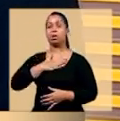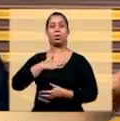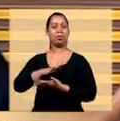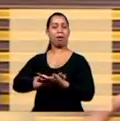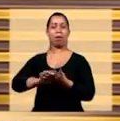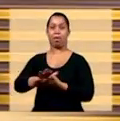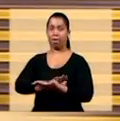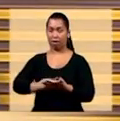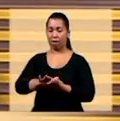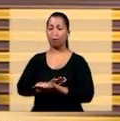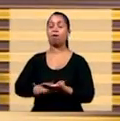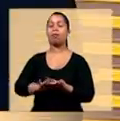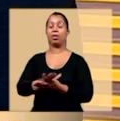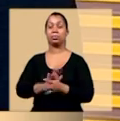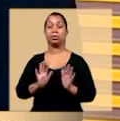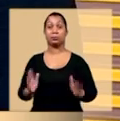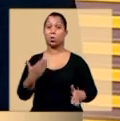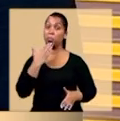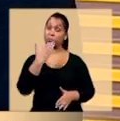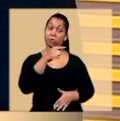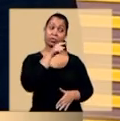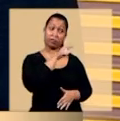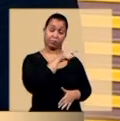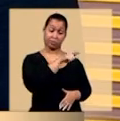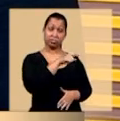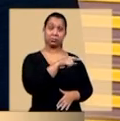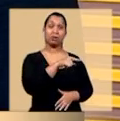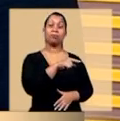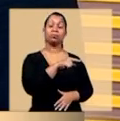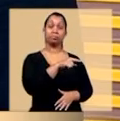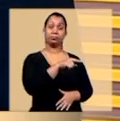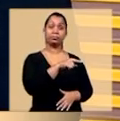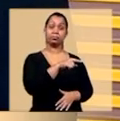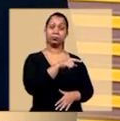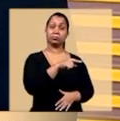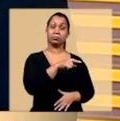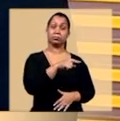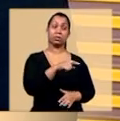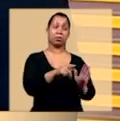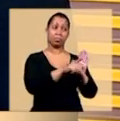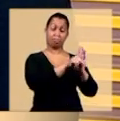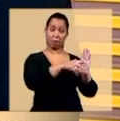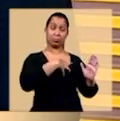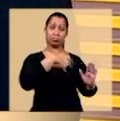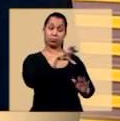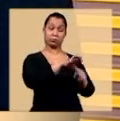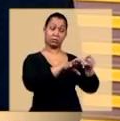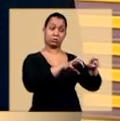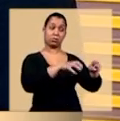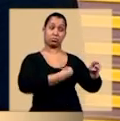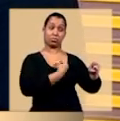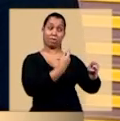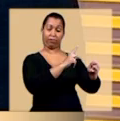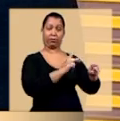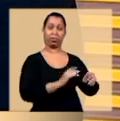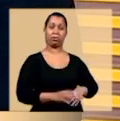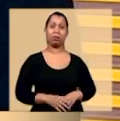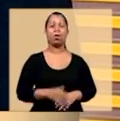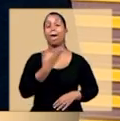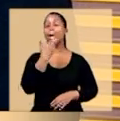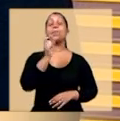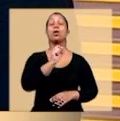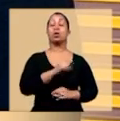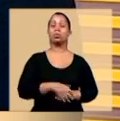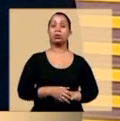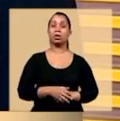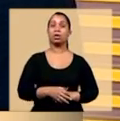outros agravantes. Tem, né? Então, eu sugiro que você faça alguma coisa por você, eu falo pra ela, né? Sim. O que seria melhor